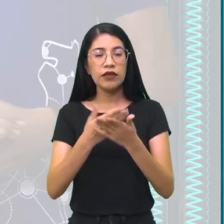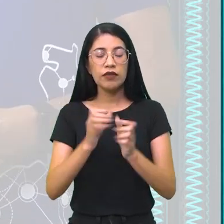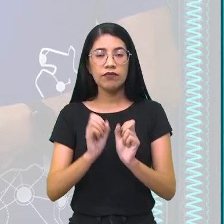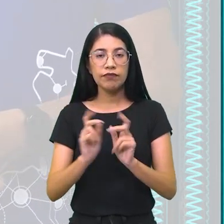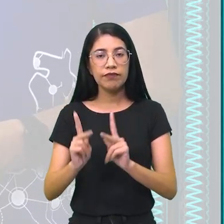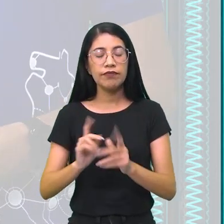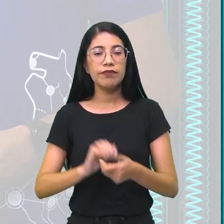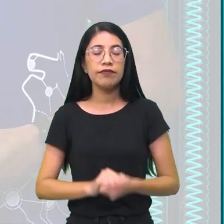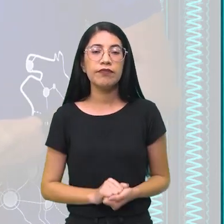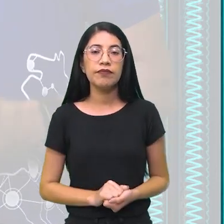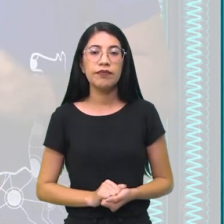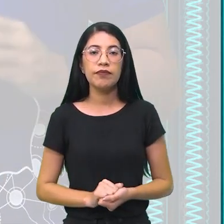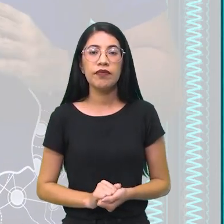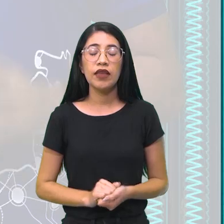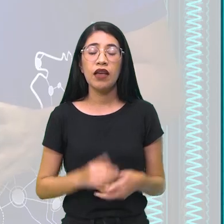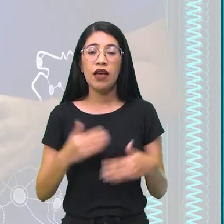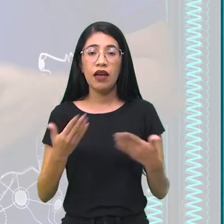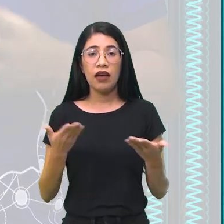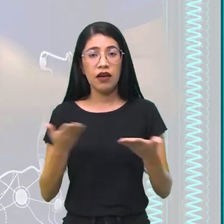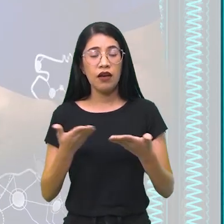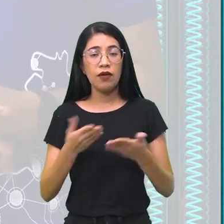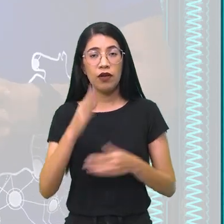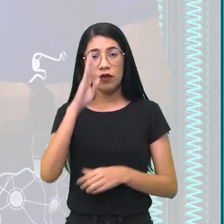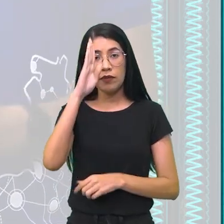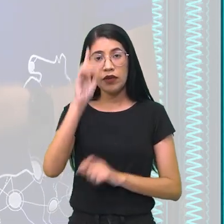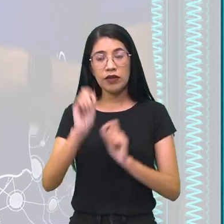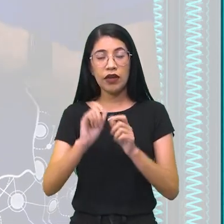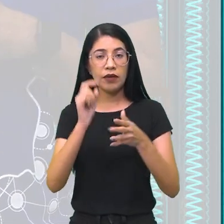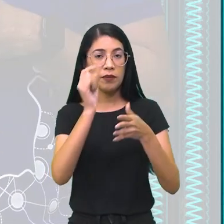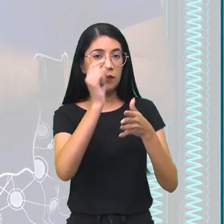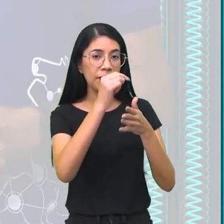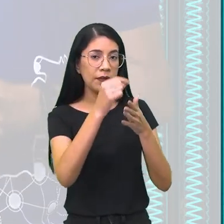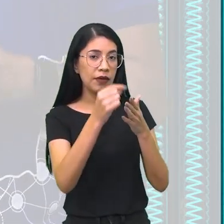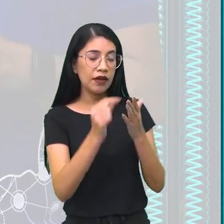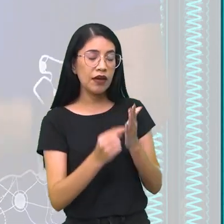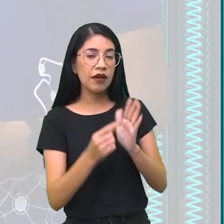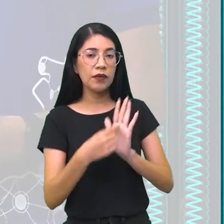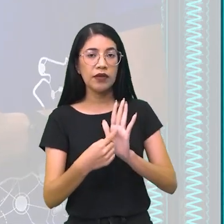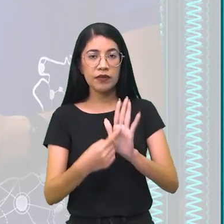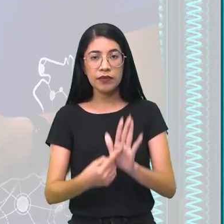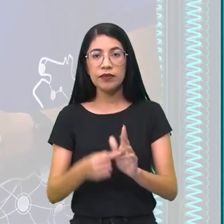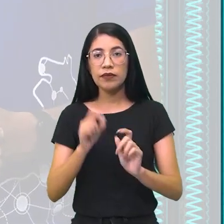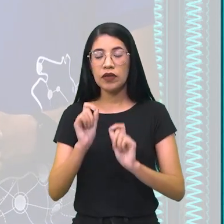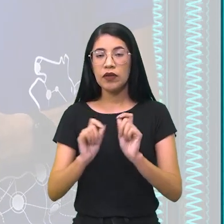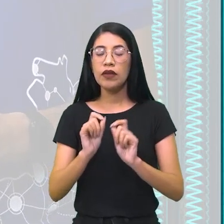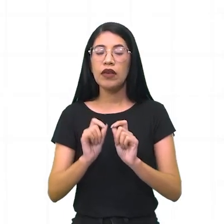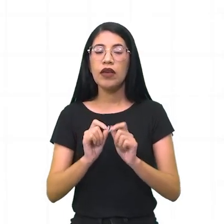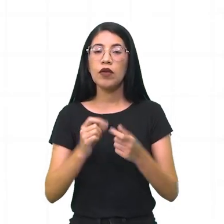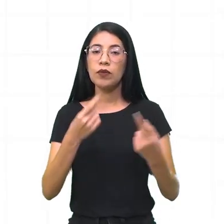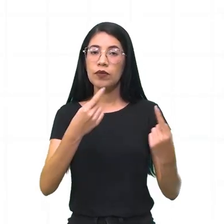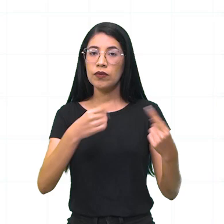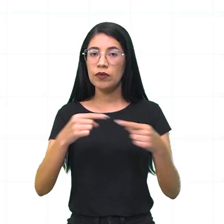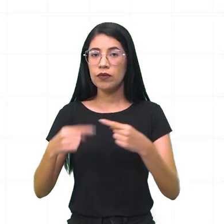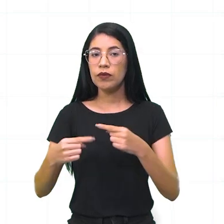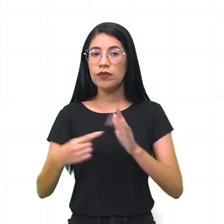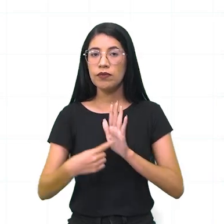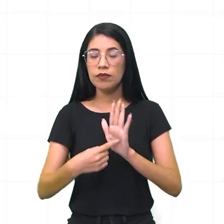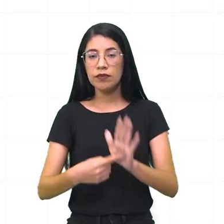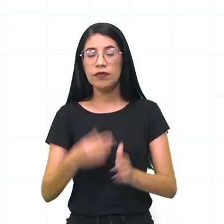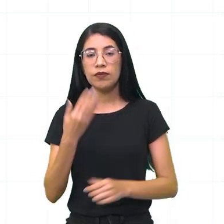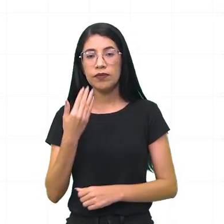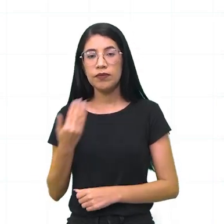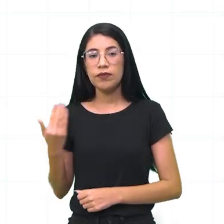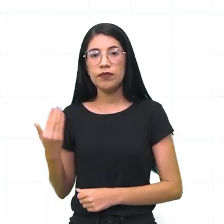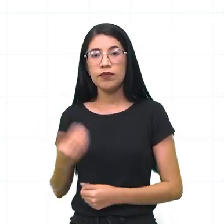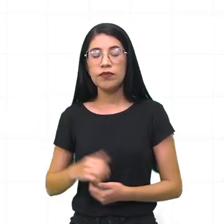bom? Nós vamos ver agora os principais elementos para a apresentação de um debate. Olha